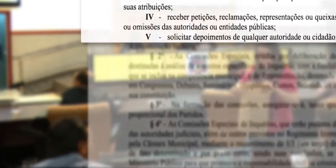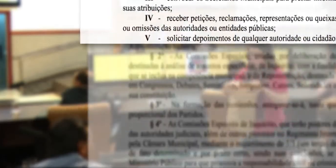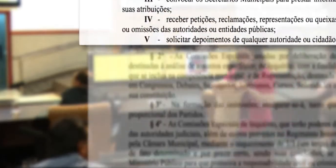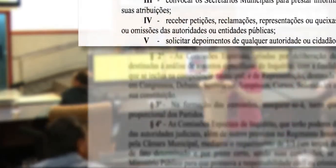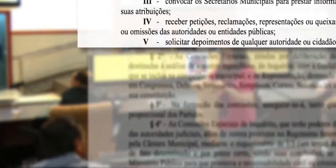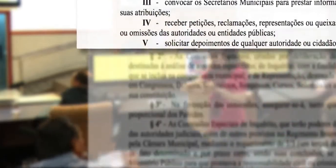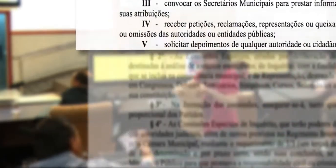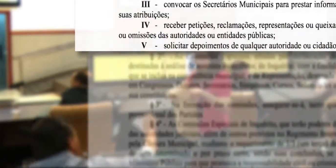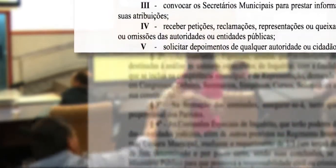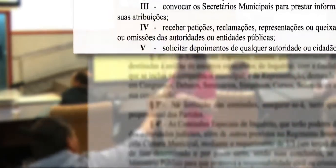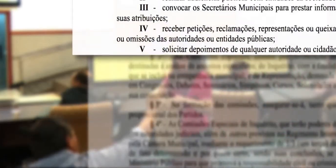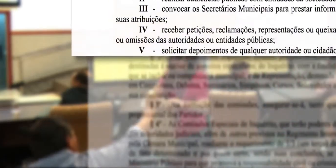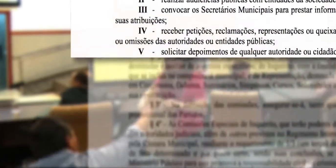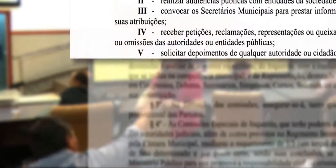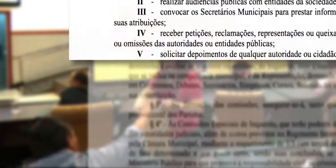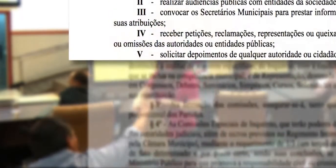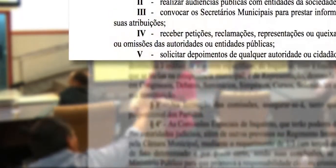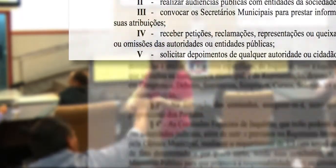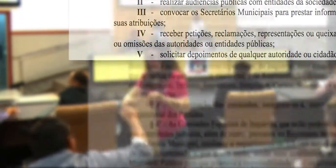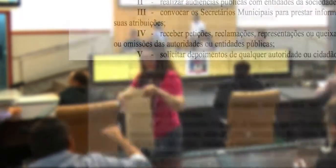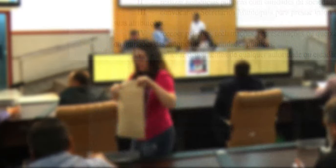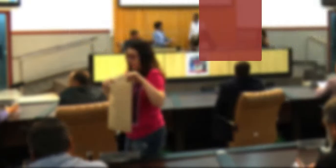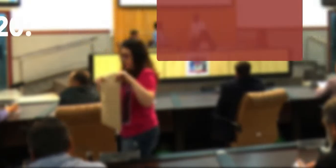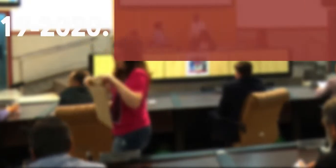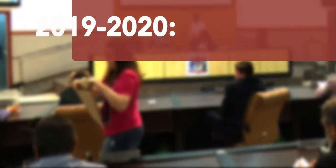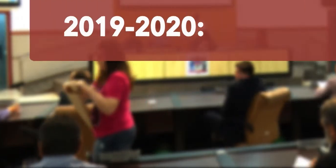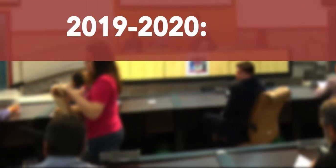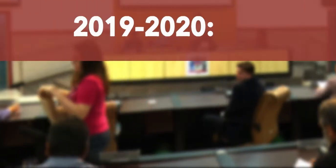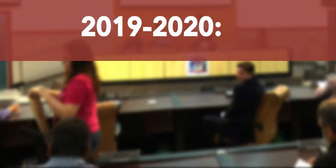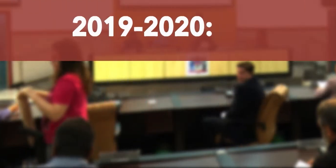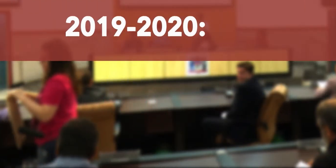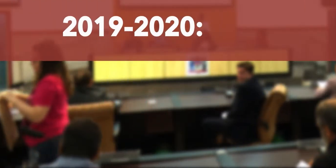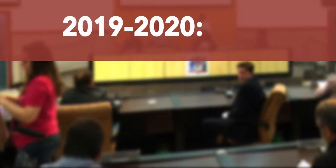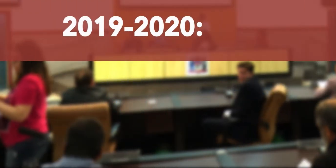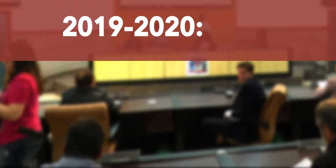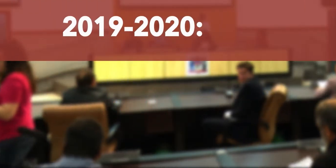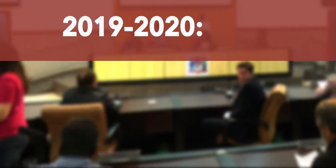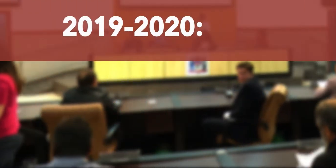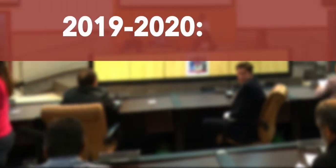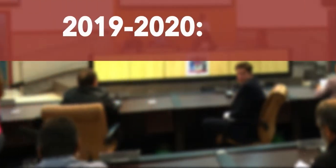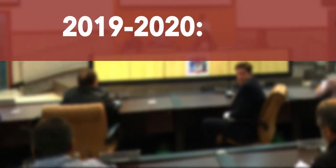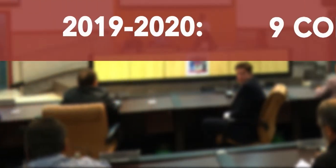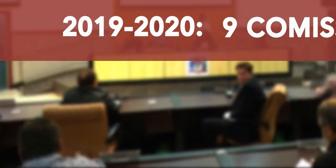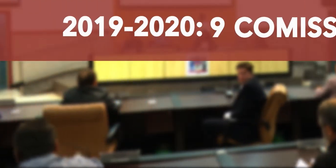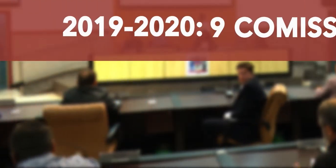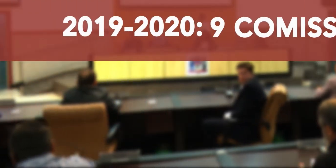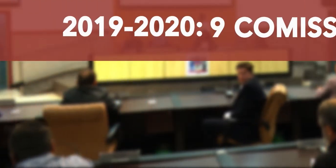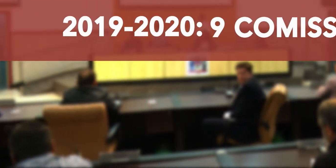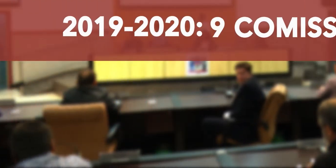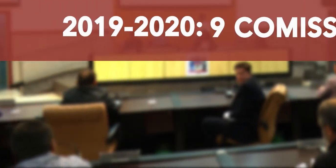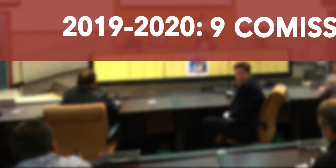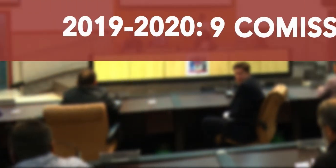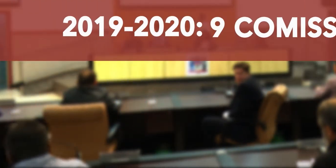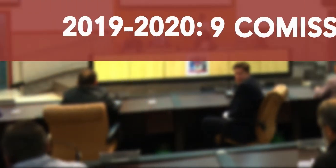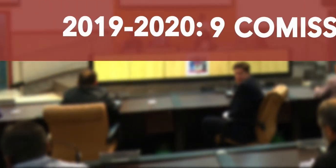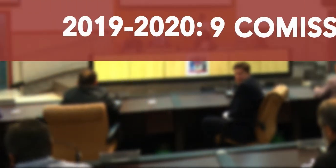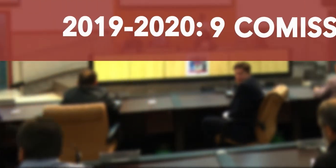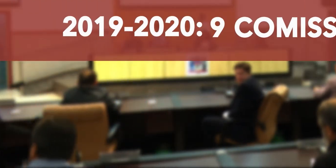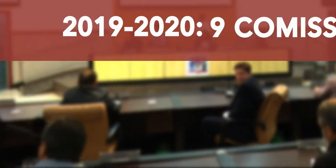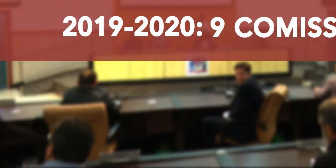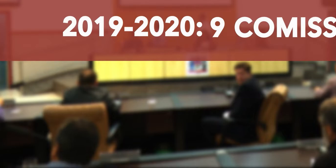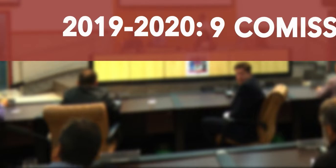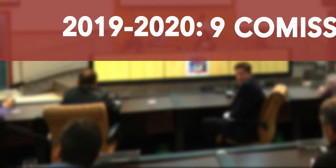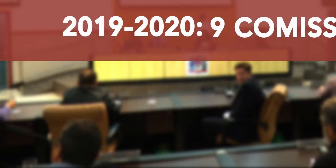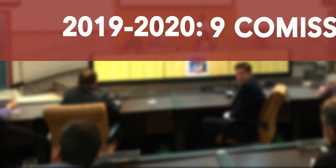a administração pública indireta. Neste biênio, 2019-2020, são 9 comissões atuantes